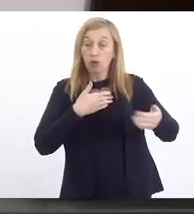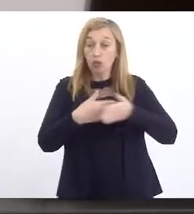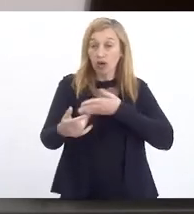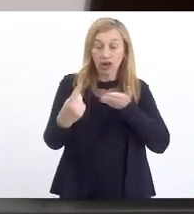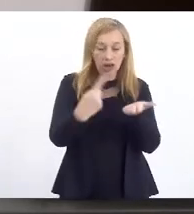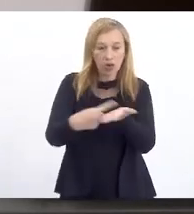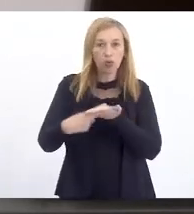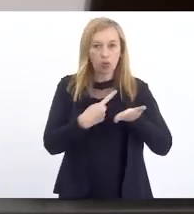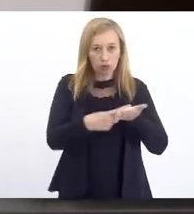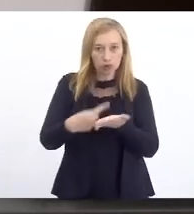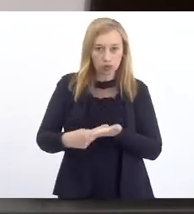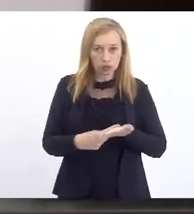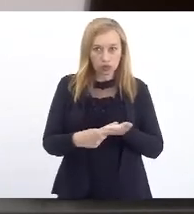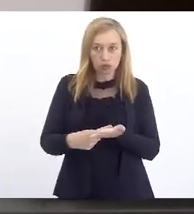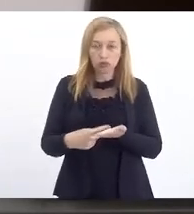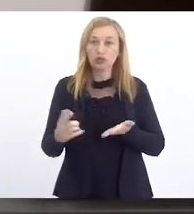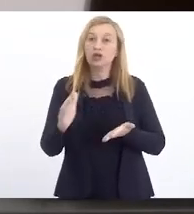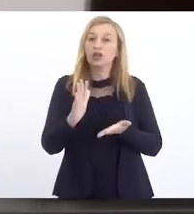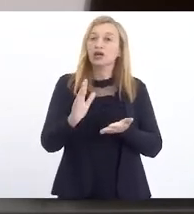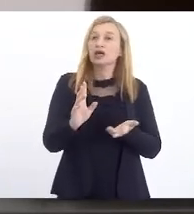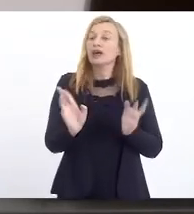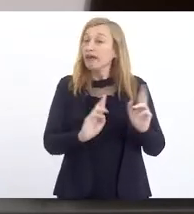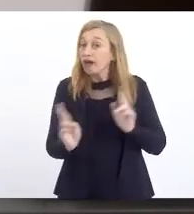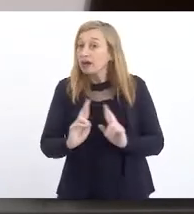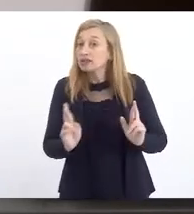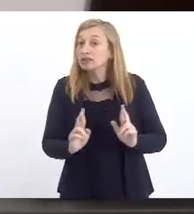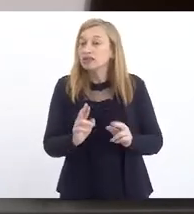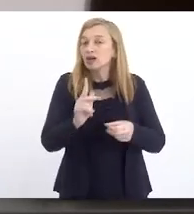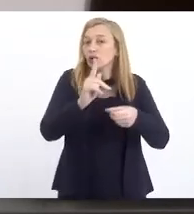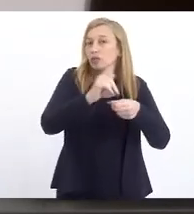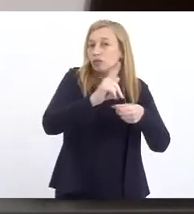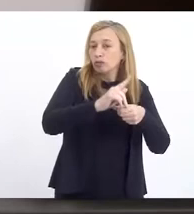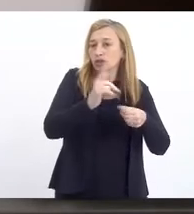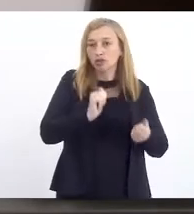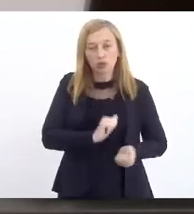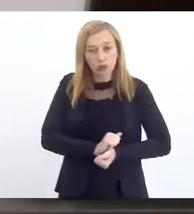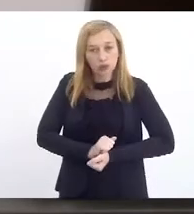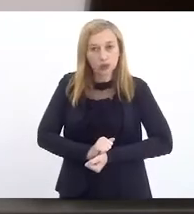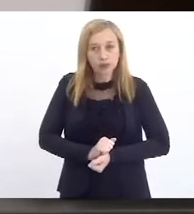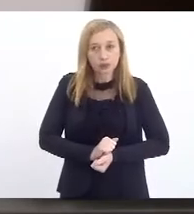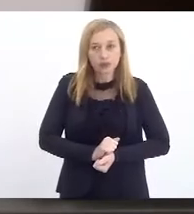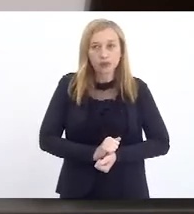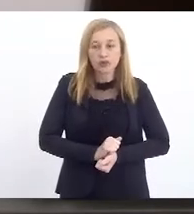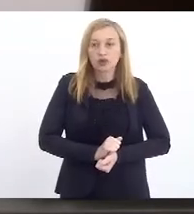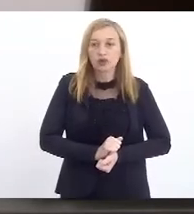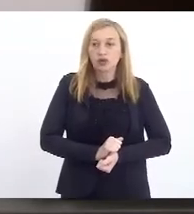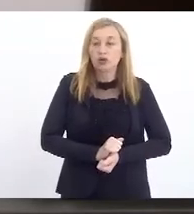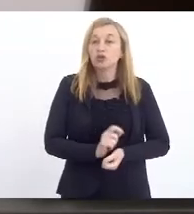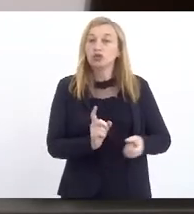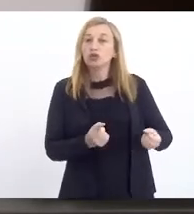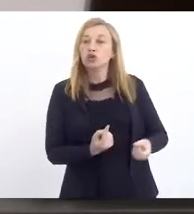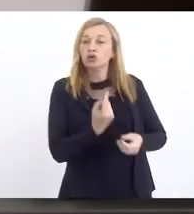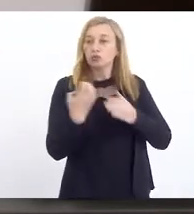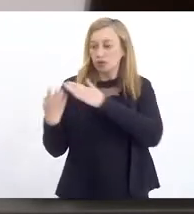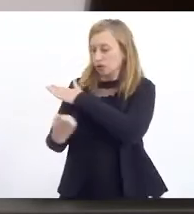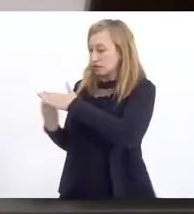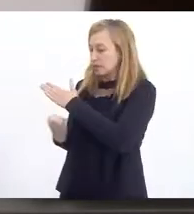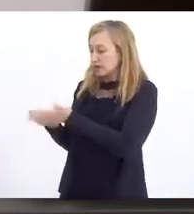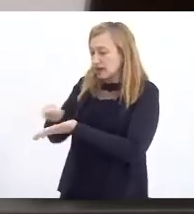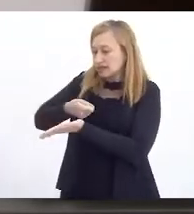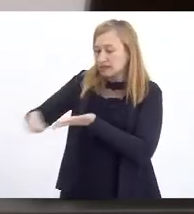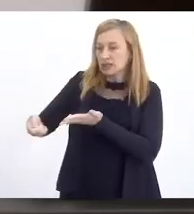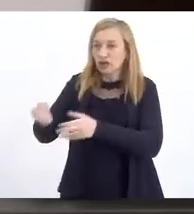acordo em relação à royalties de participação especial que uma concessionária assinar com o